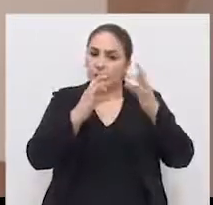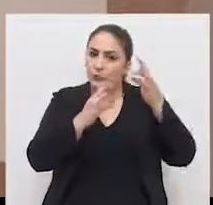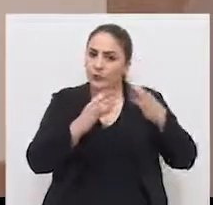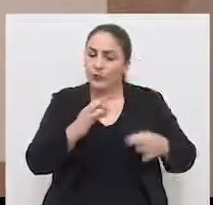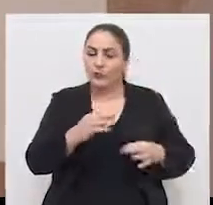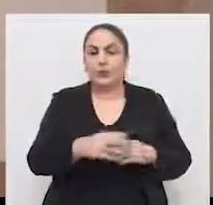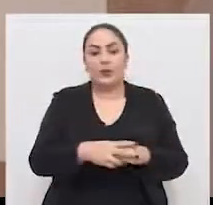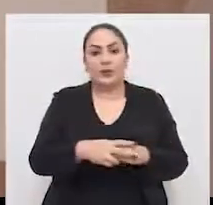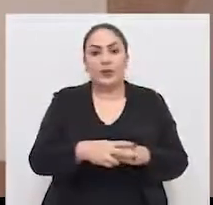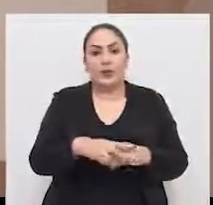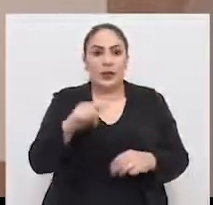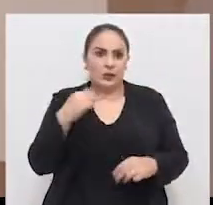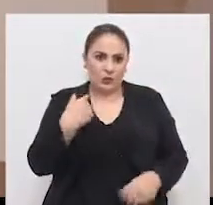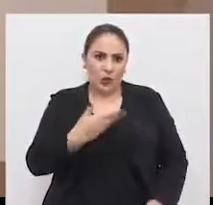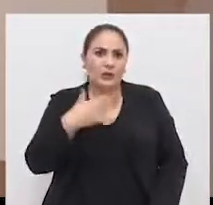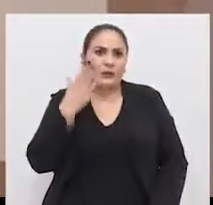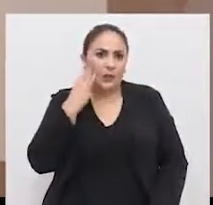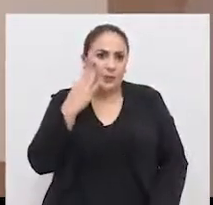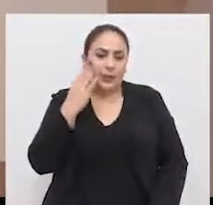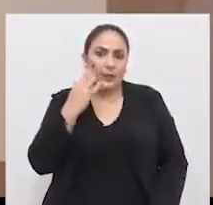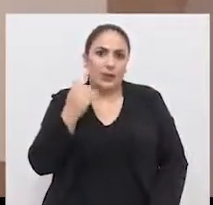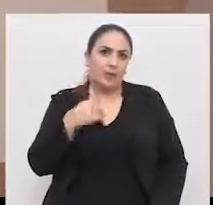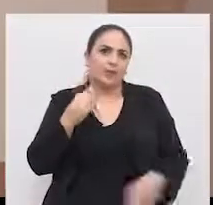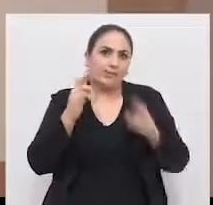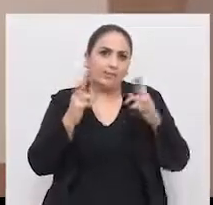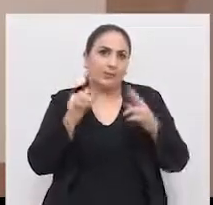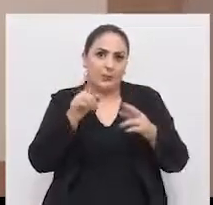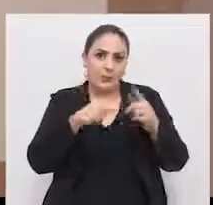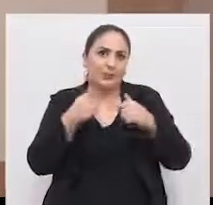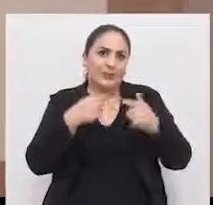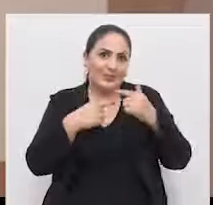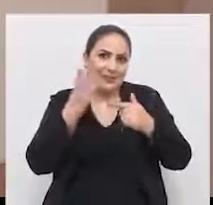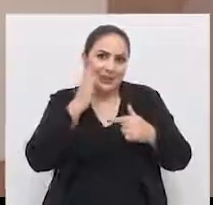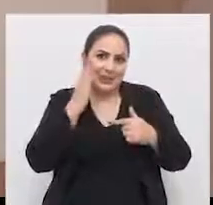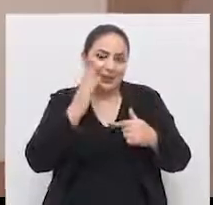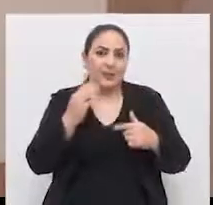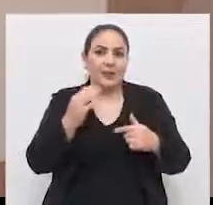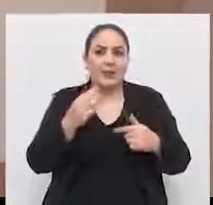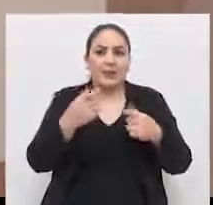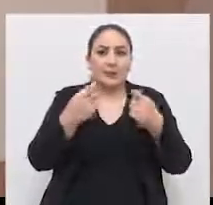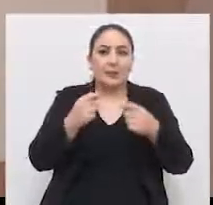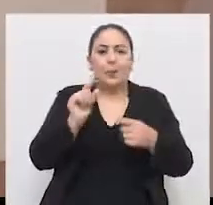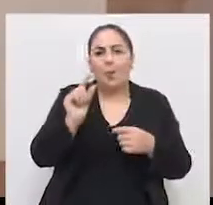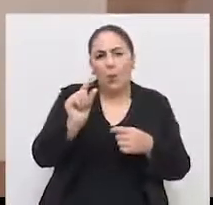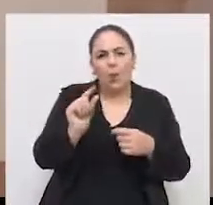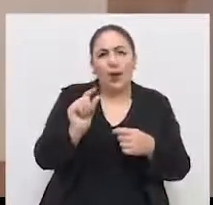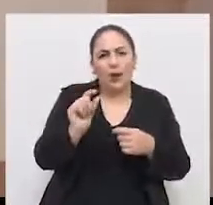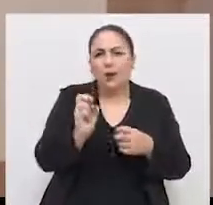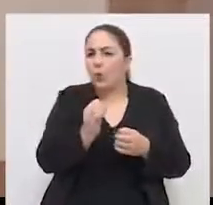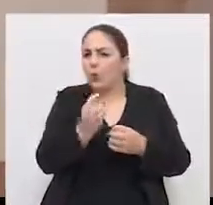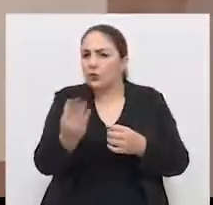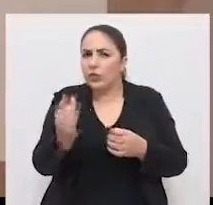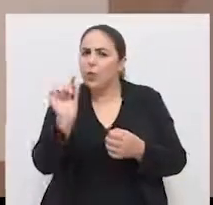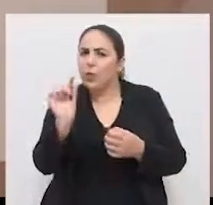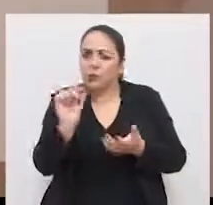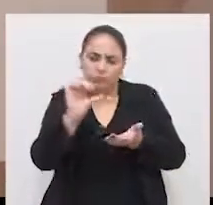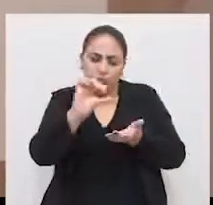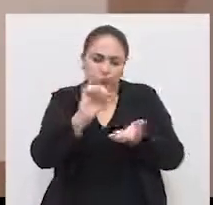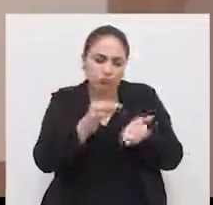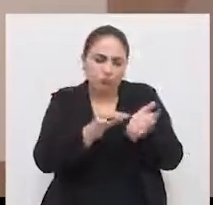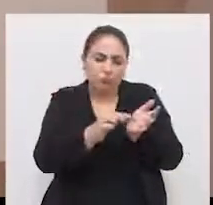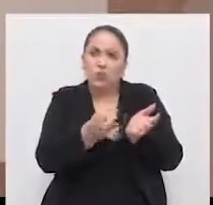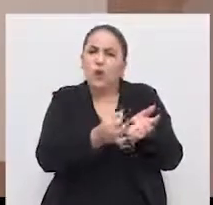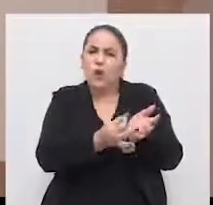O condicionador, a gente sabe que, eu espero que você saiba, que tem que ser pequena quantidade, uma